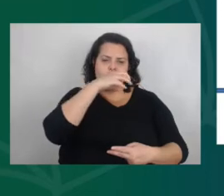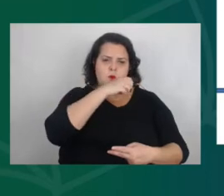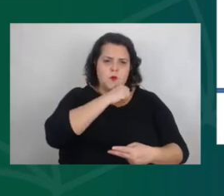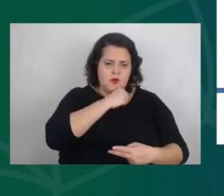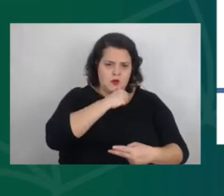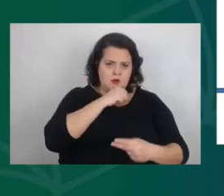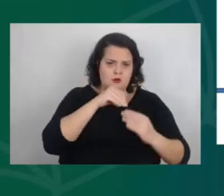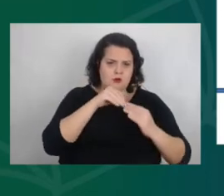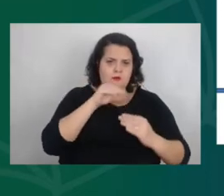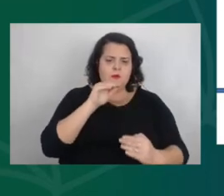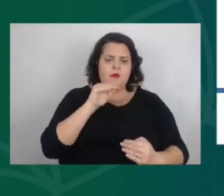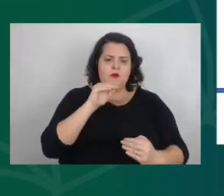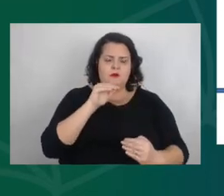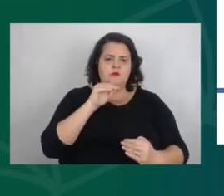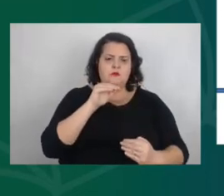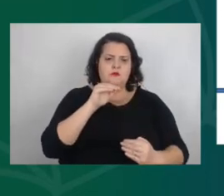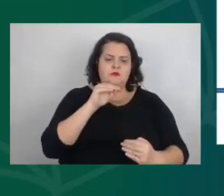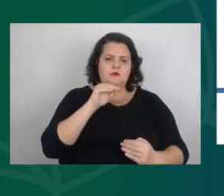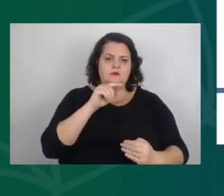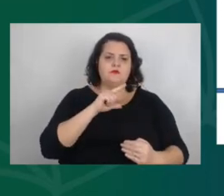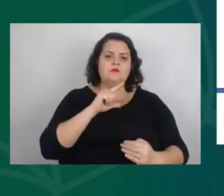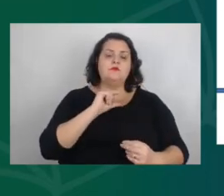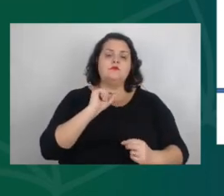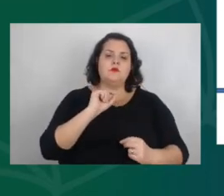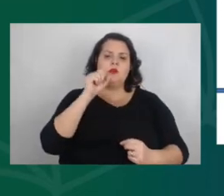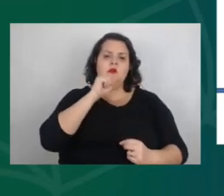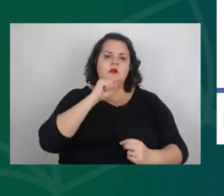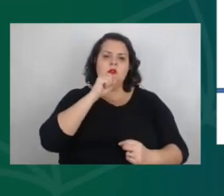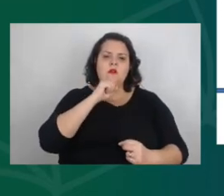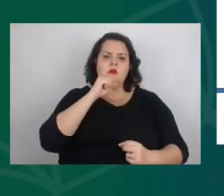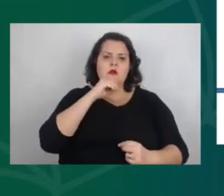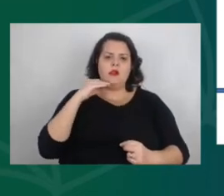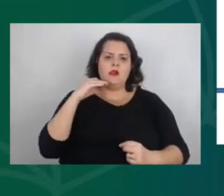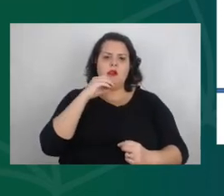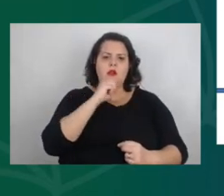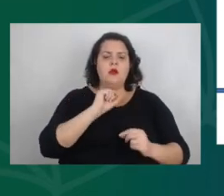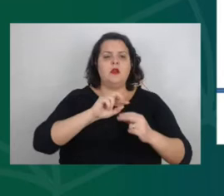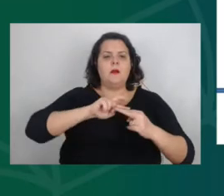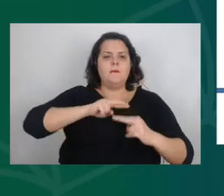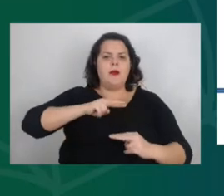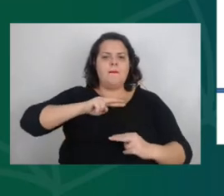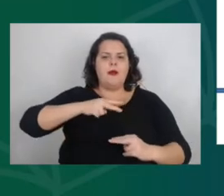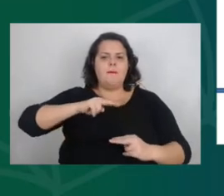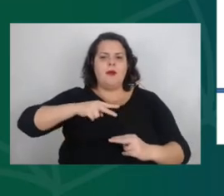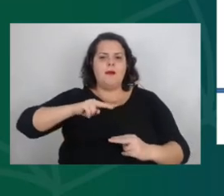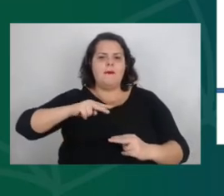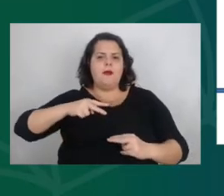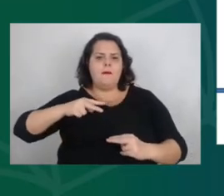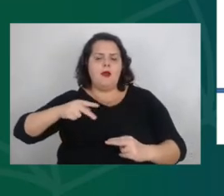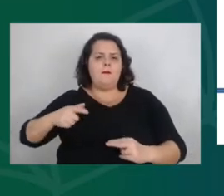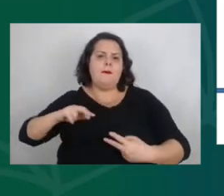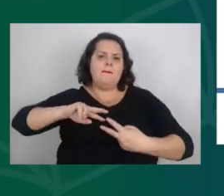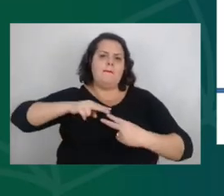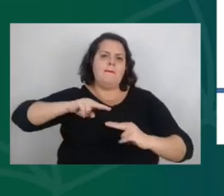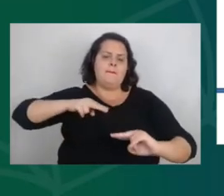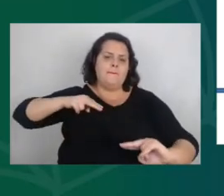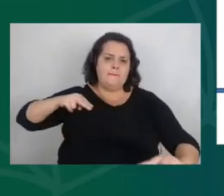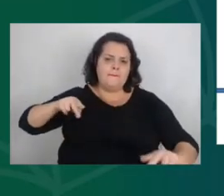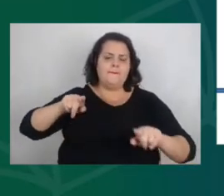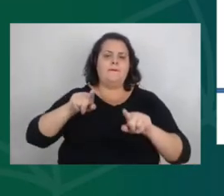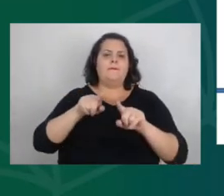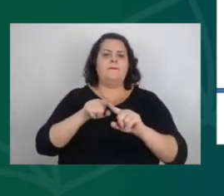é um acúmulo de alterações no DNA, alterações dessas que não são reparadas, pode levar a